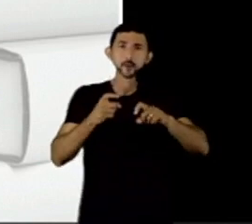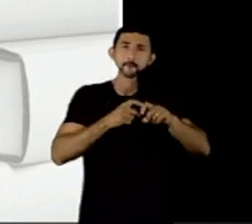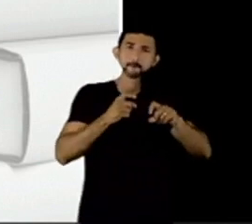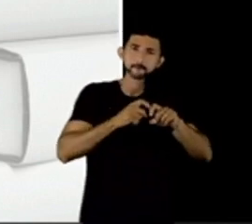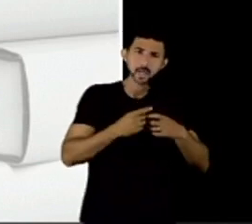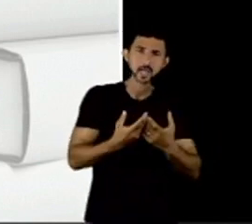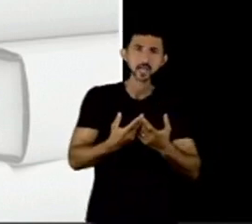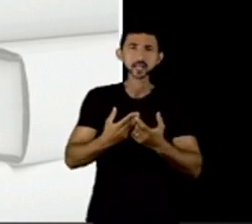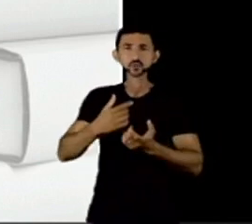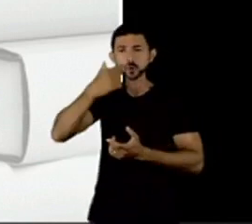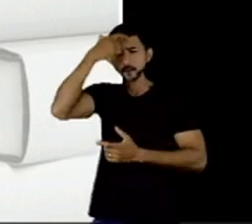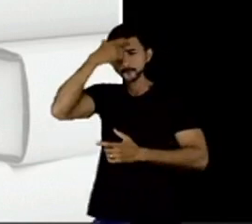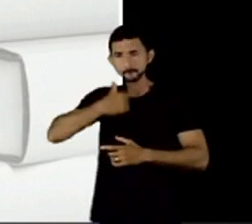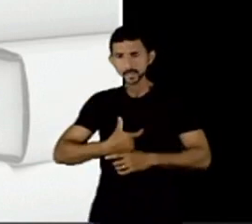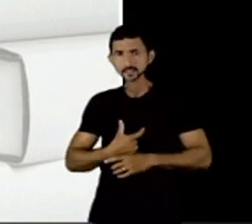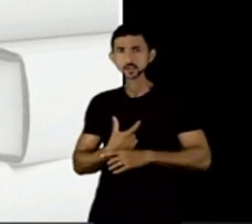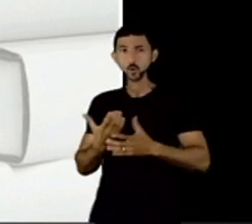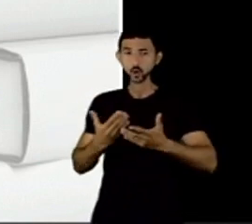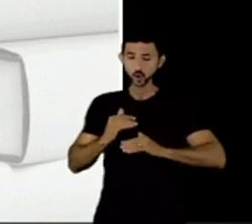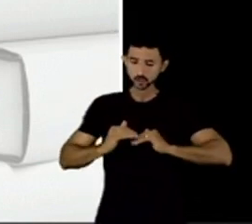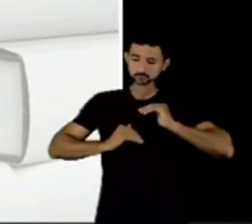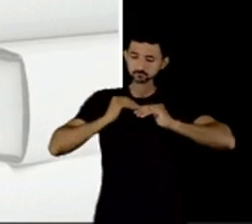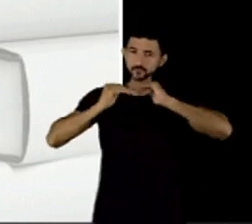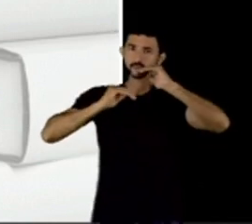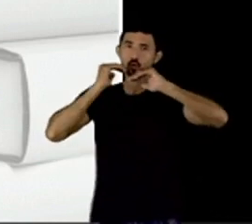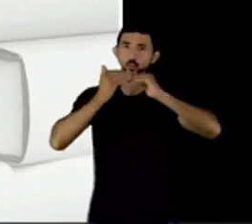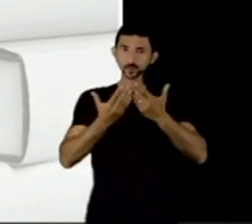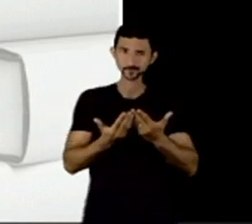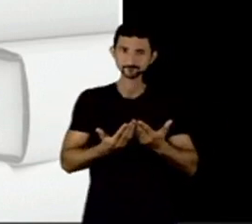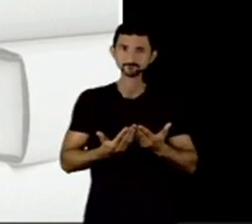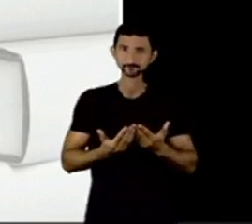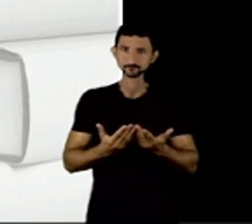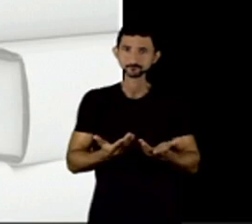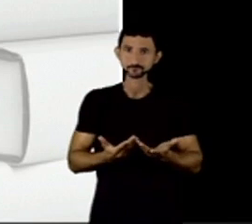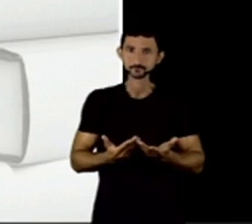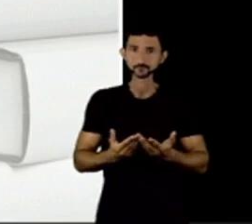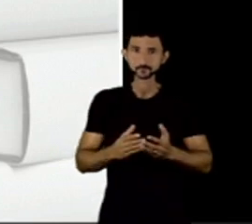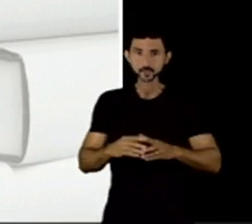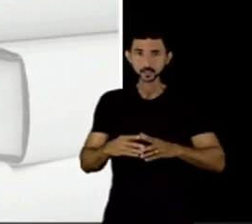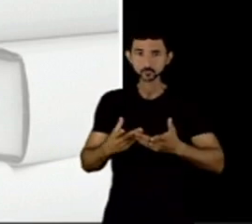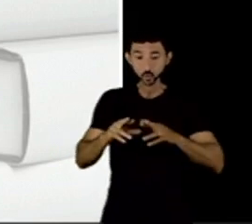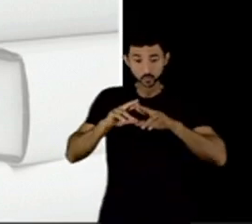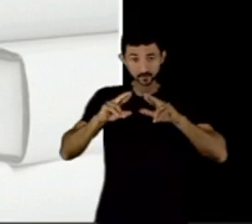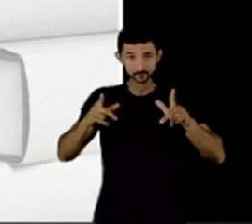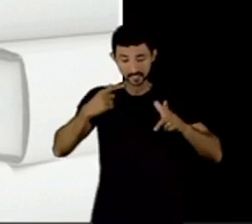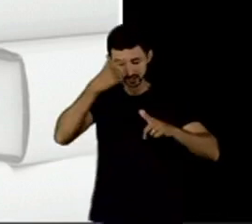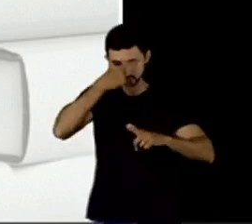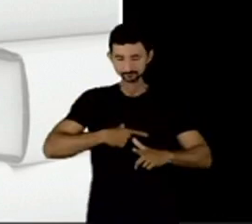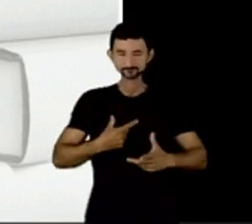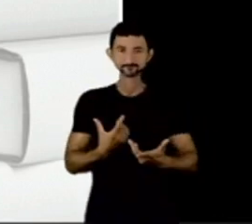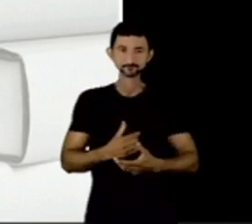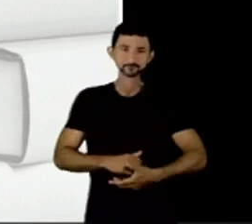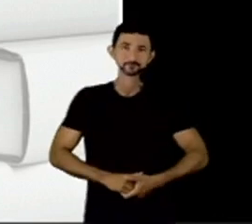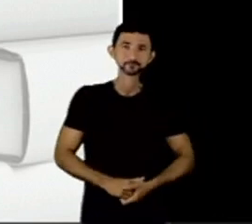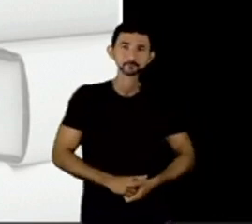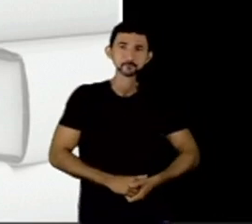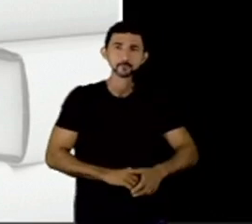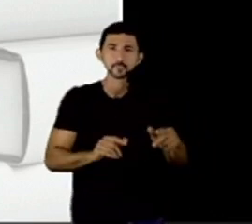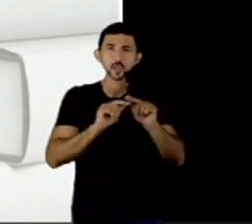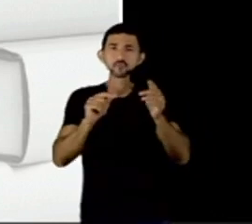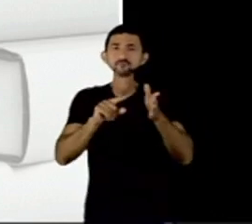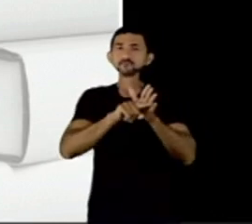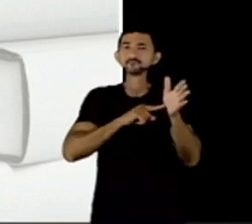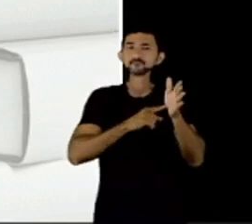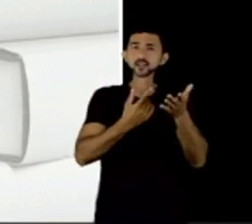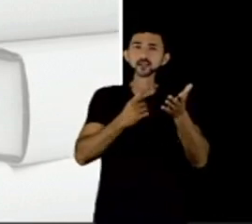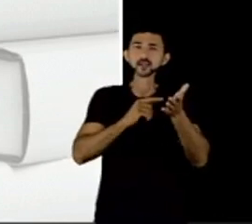médicos são pessoas agora mais evoluídas e eles não são mais os mesmos. Eu destaquei aqui para você uma